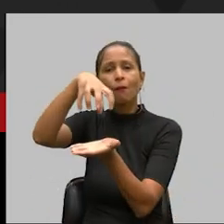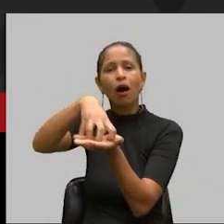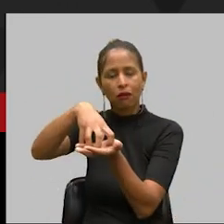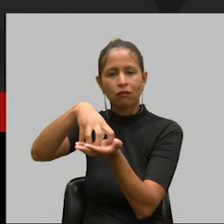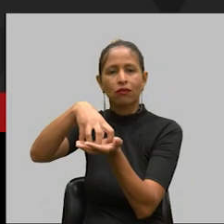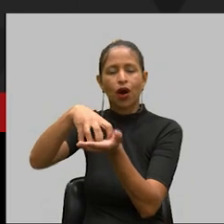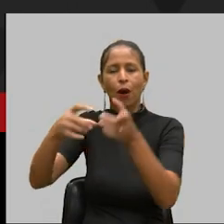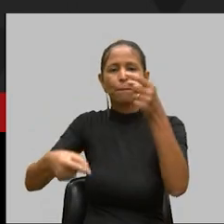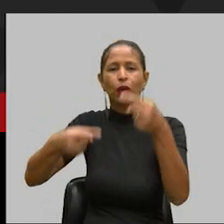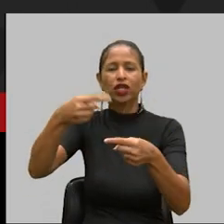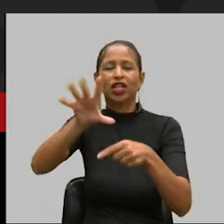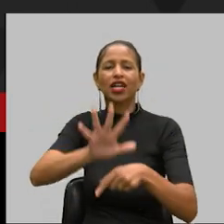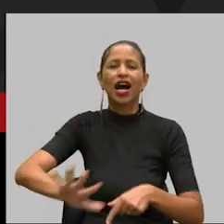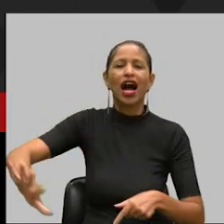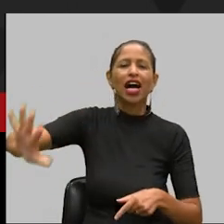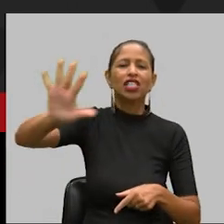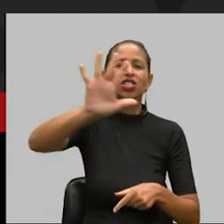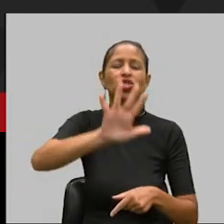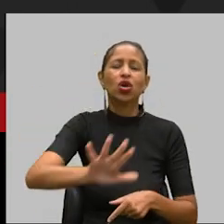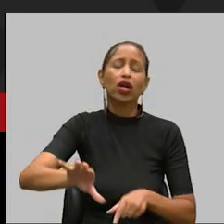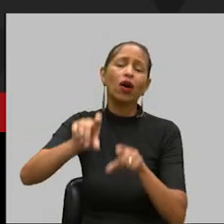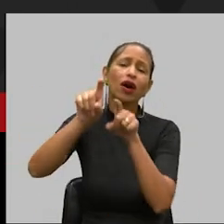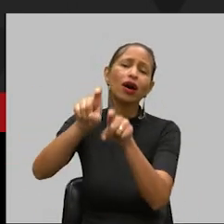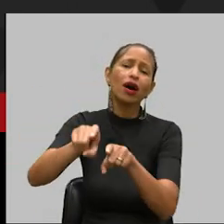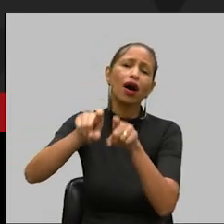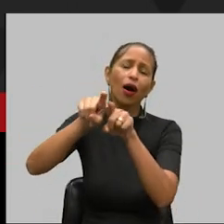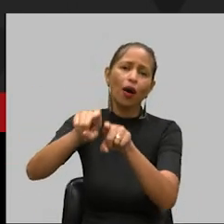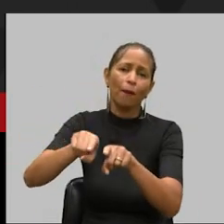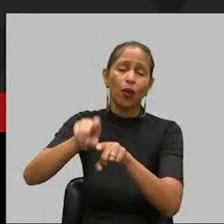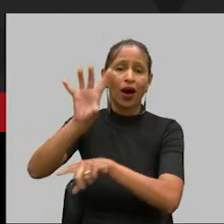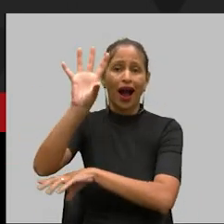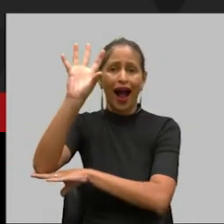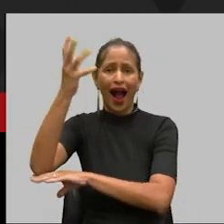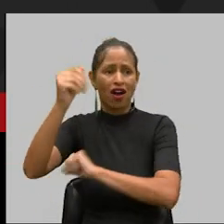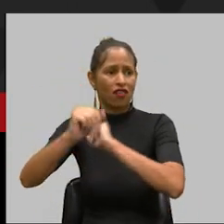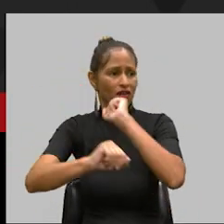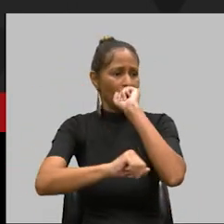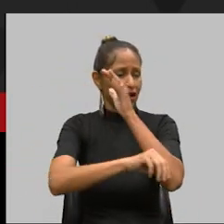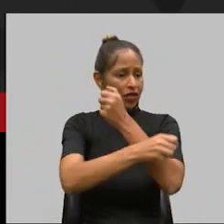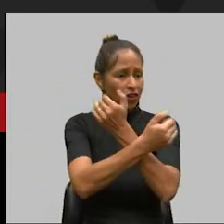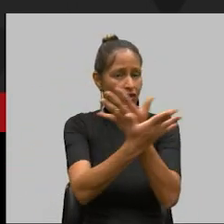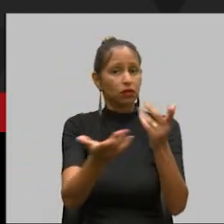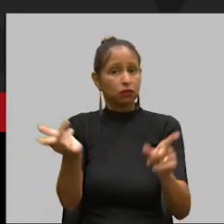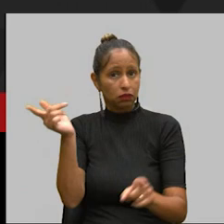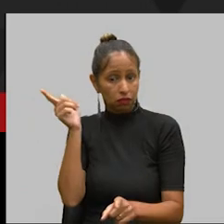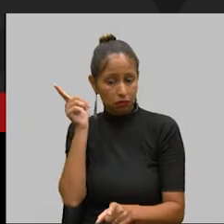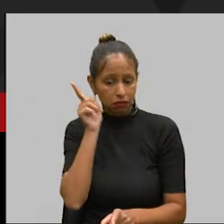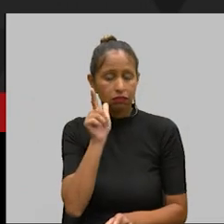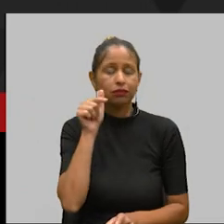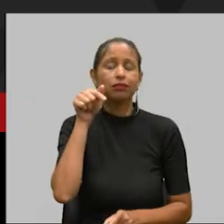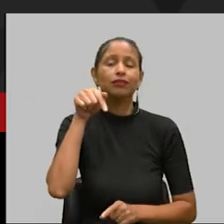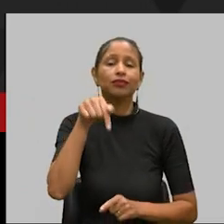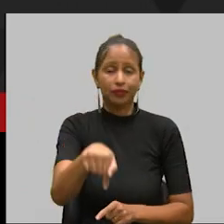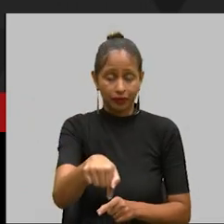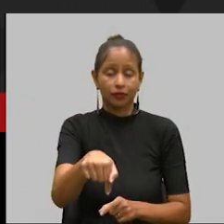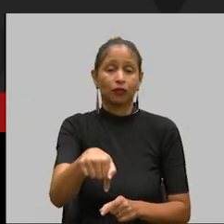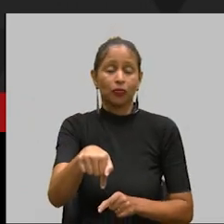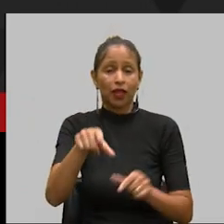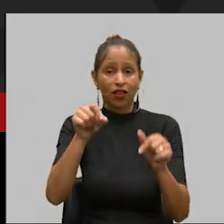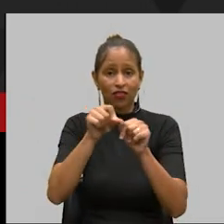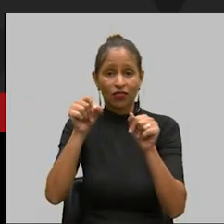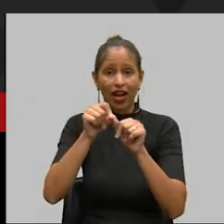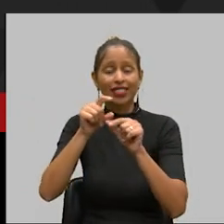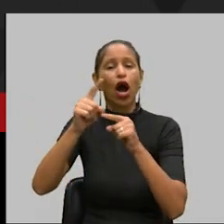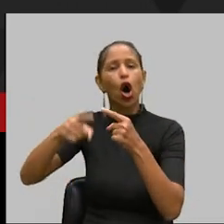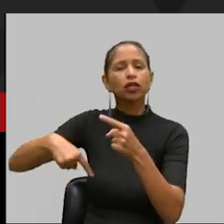da política nacional por uma educação do campo das águas e das florestas que nós temos conquistado até aqui e fazer a roda